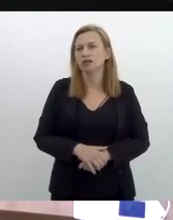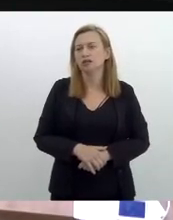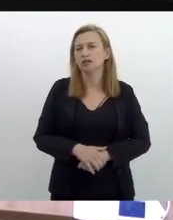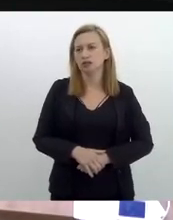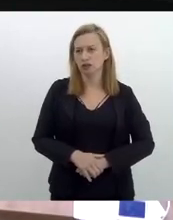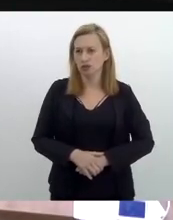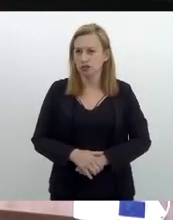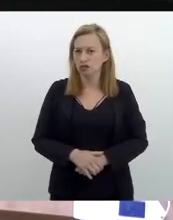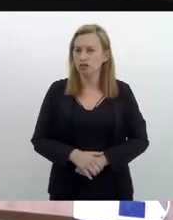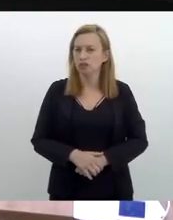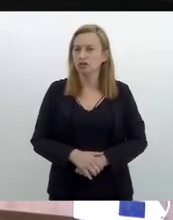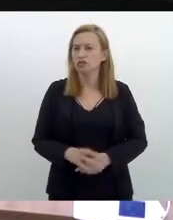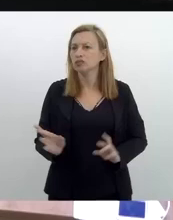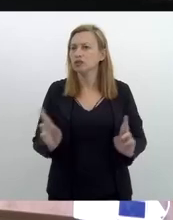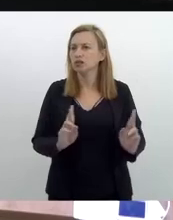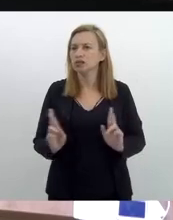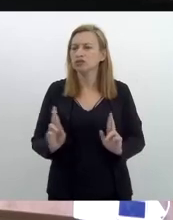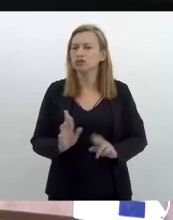já tem relação